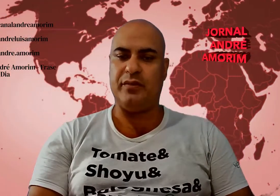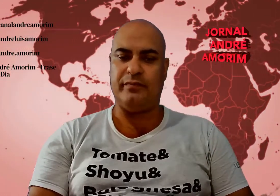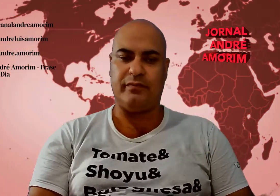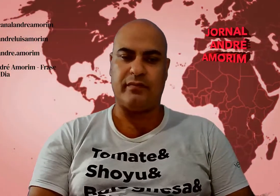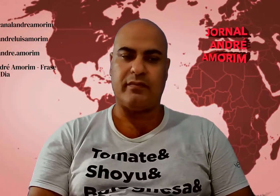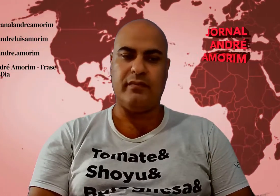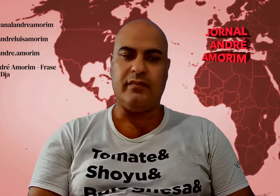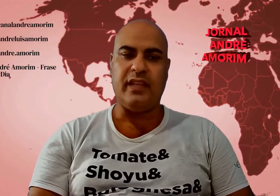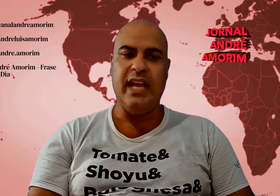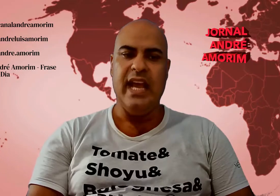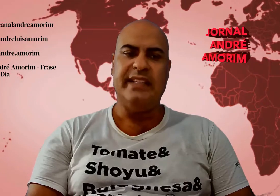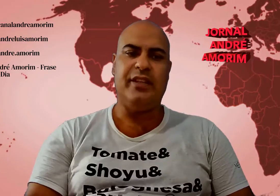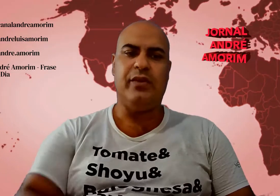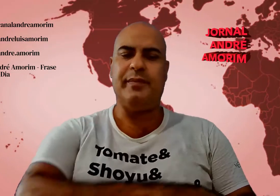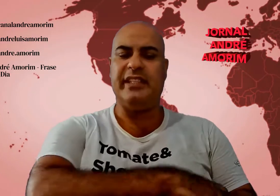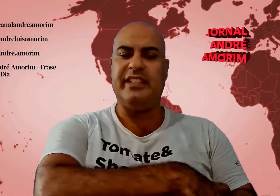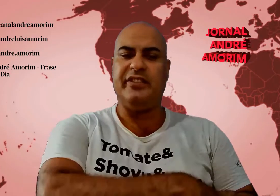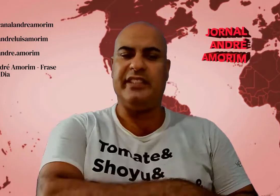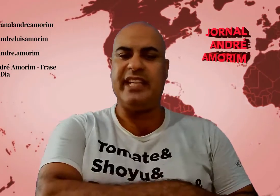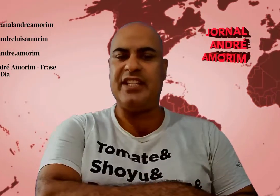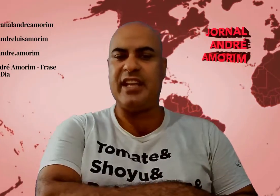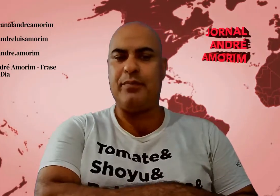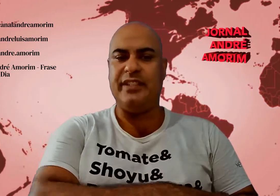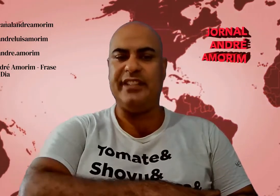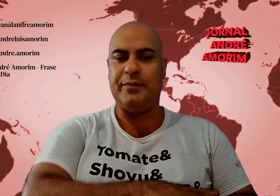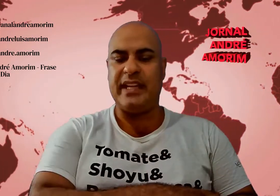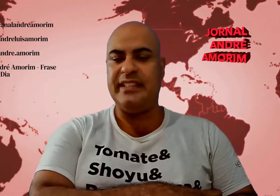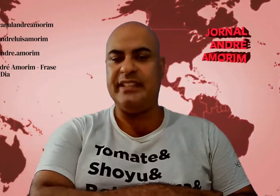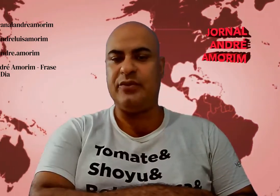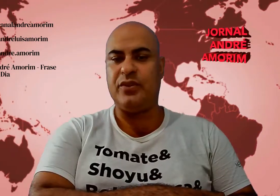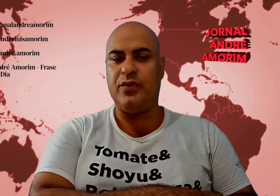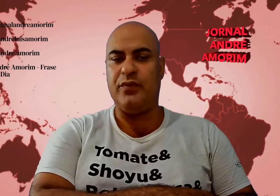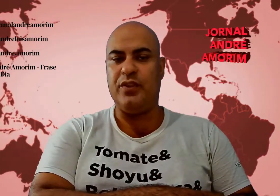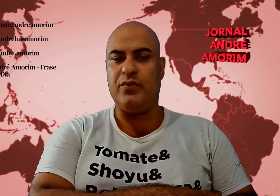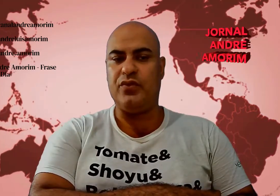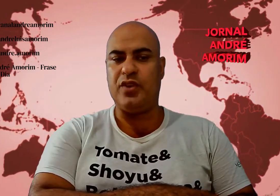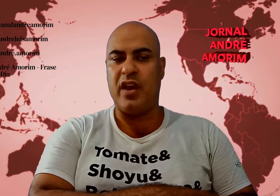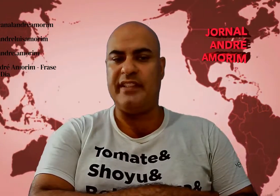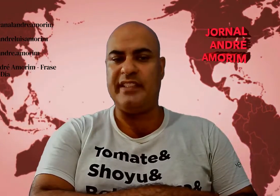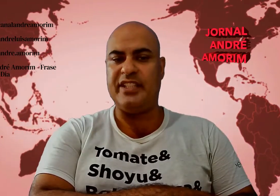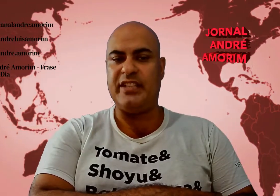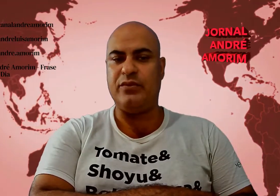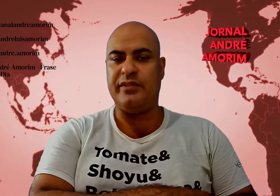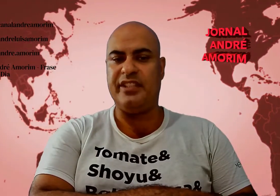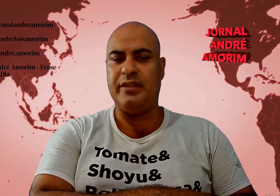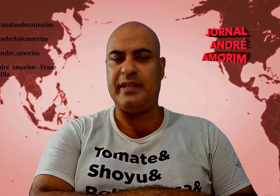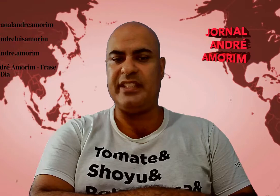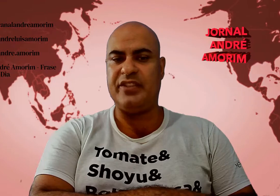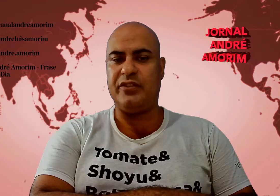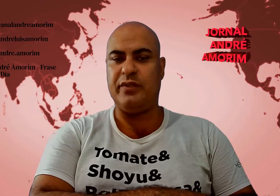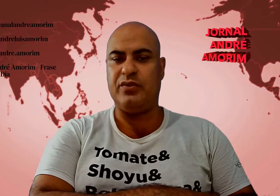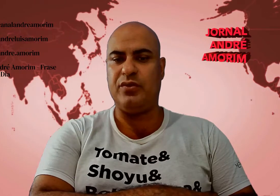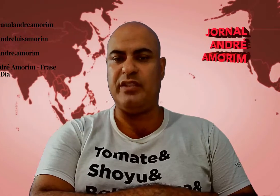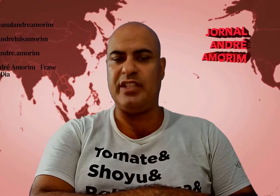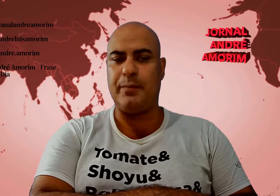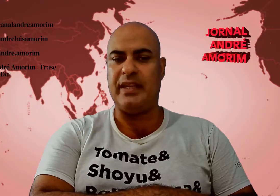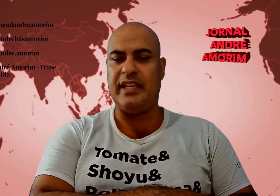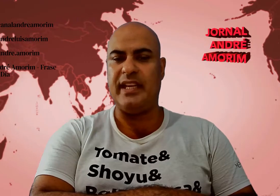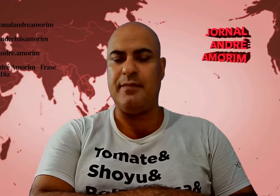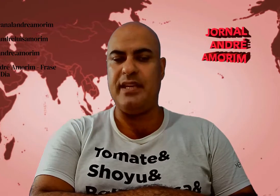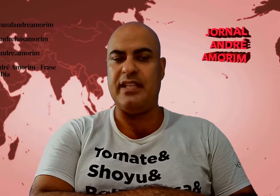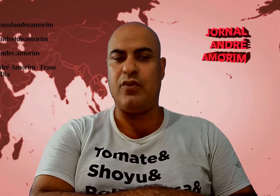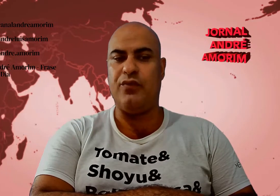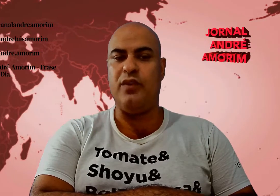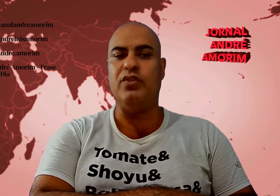passageiros no metrô. Circula pelas redes sociais que a polícia de Paris entrou em conflito com jovens que estariam tossindo em passageiros no metrô durante